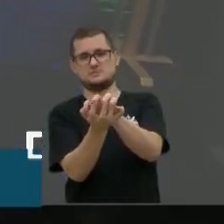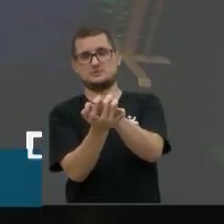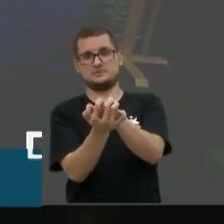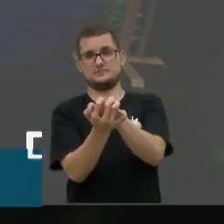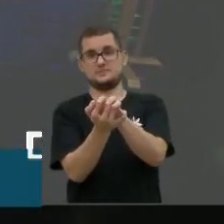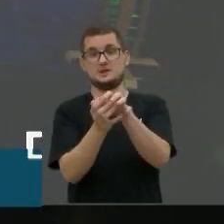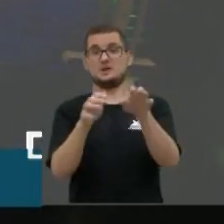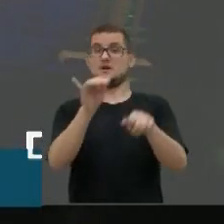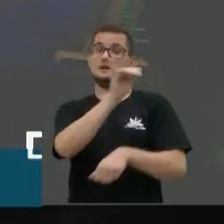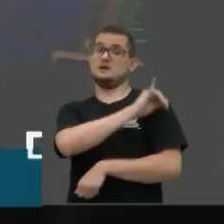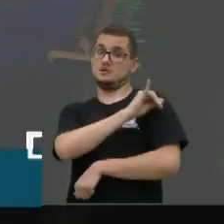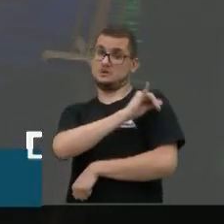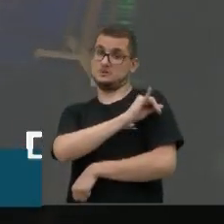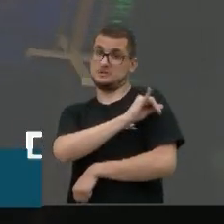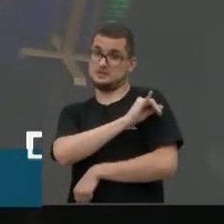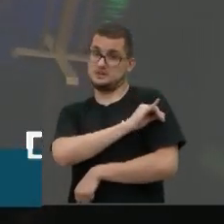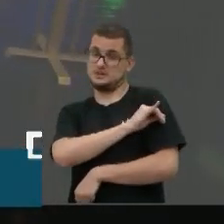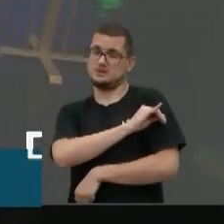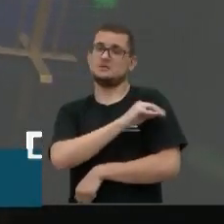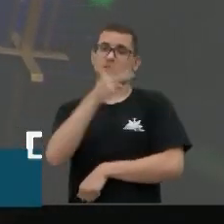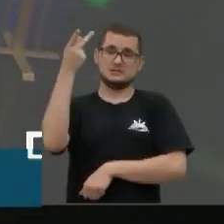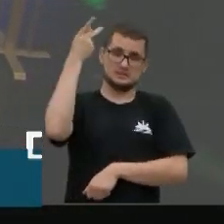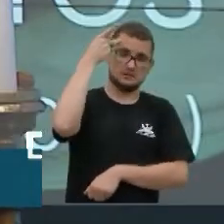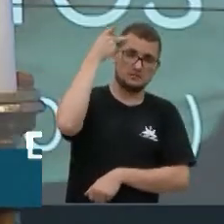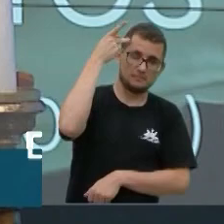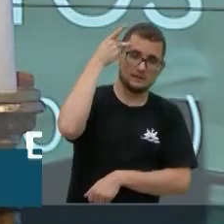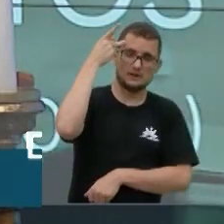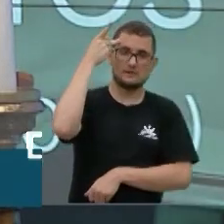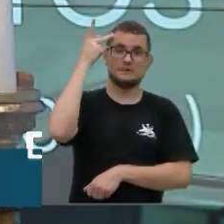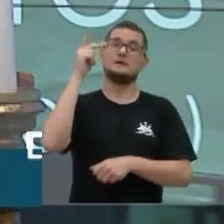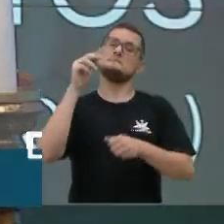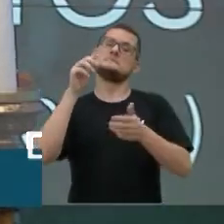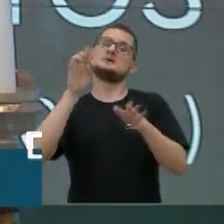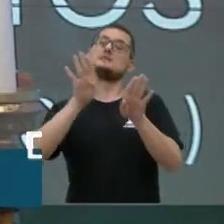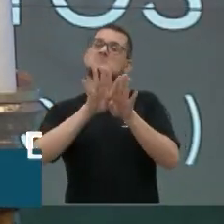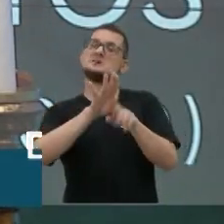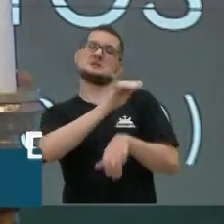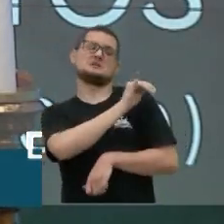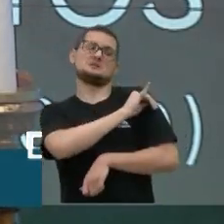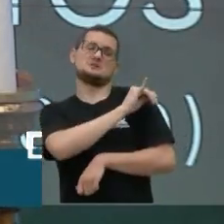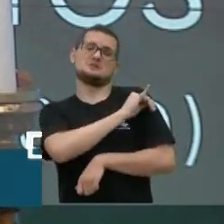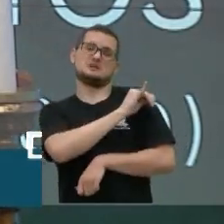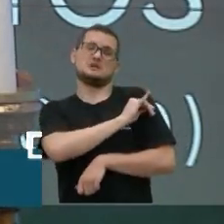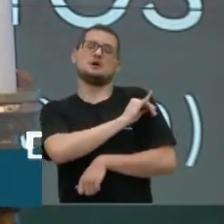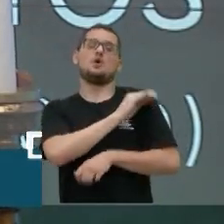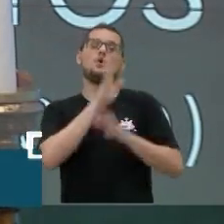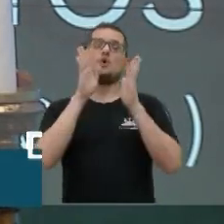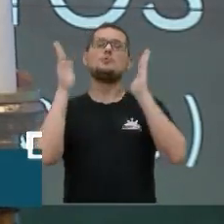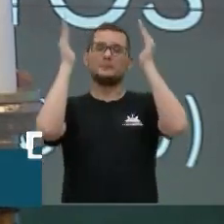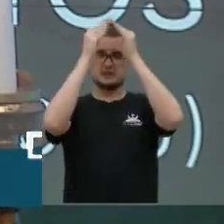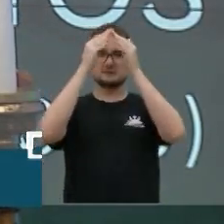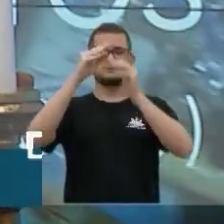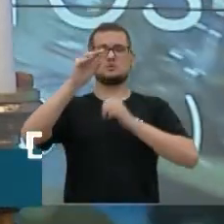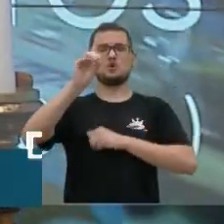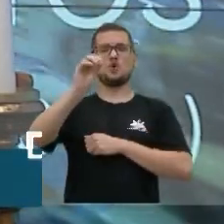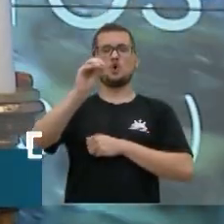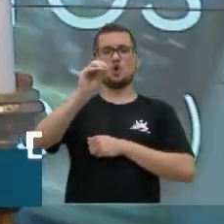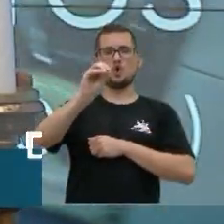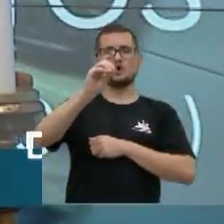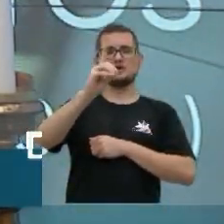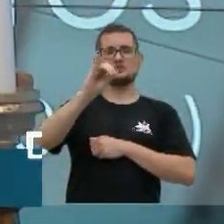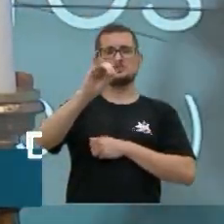no Rio de Janeiro, São Paulo, inclusive Rio de Janeiro, o cardeal Dom Odilo agradeceu. Depois